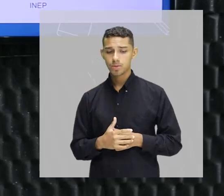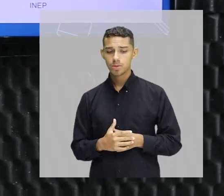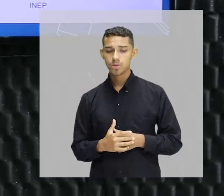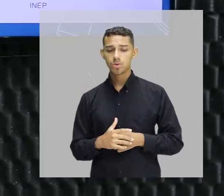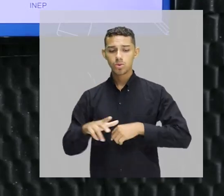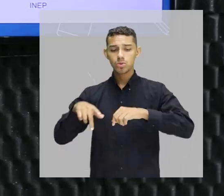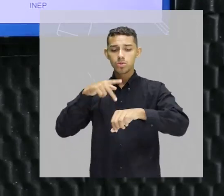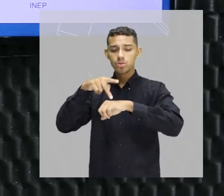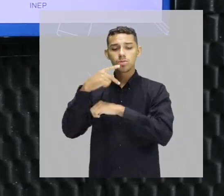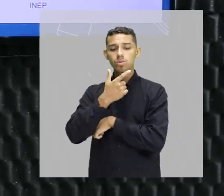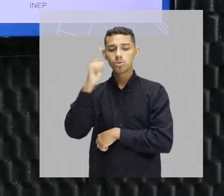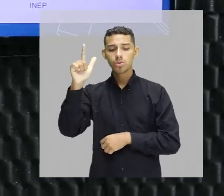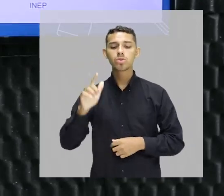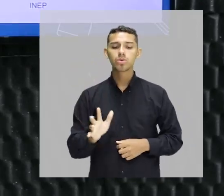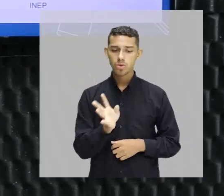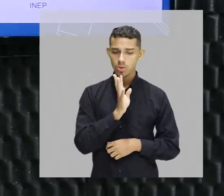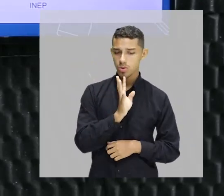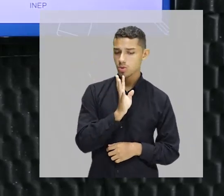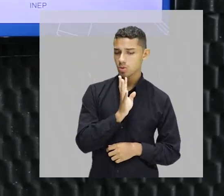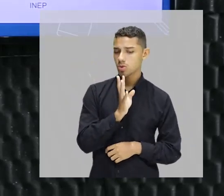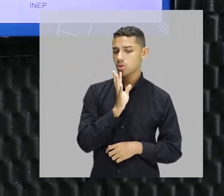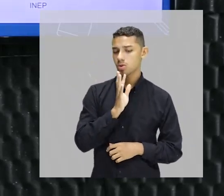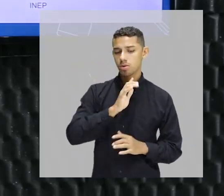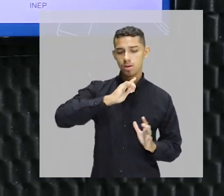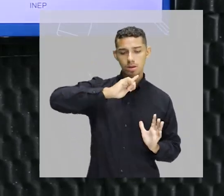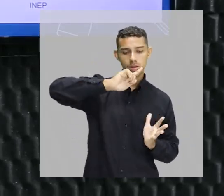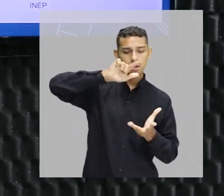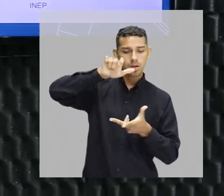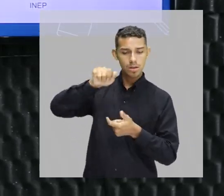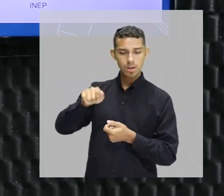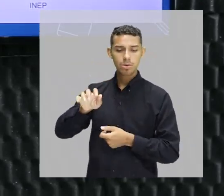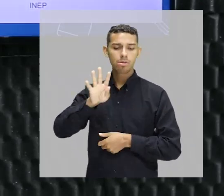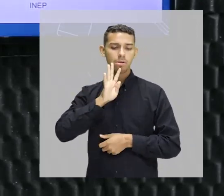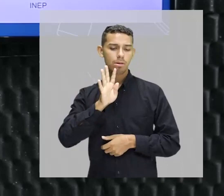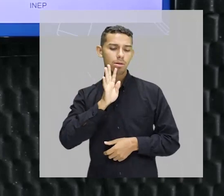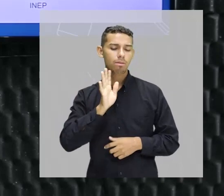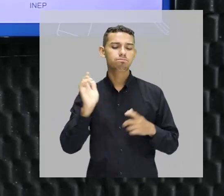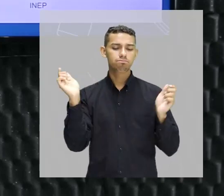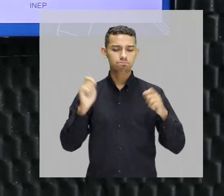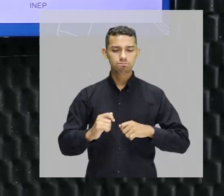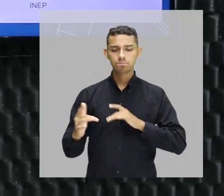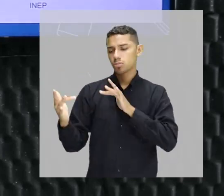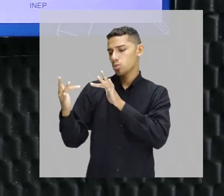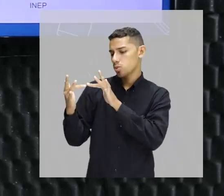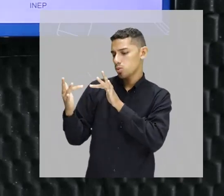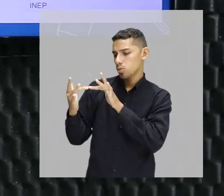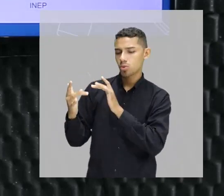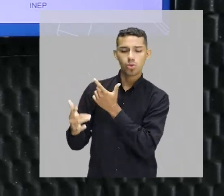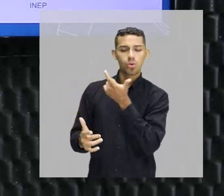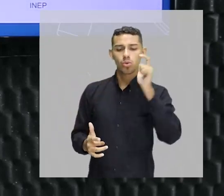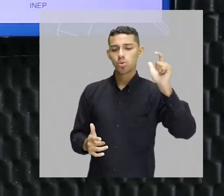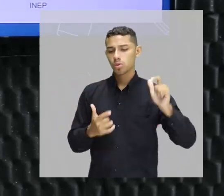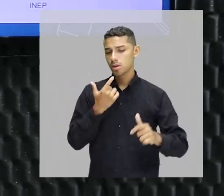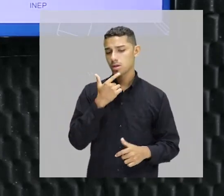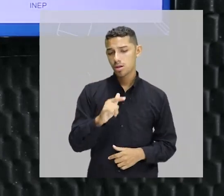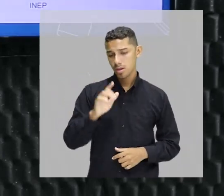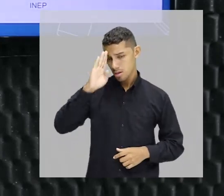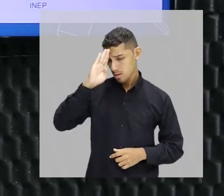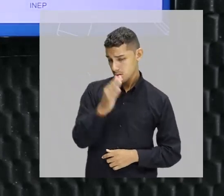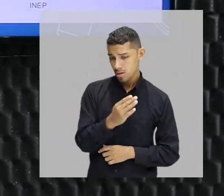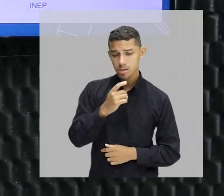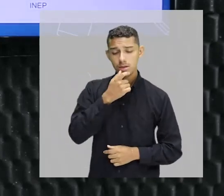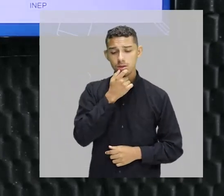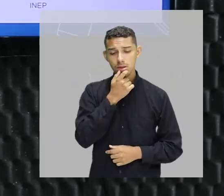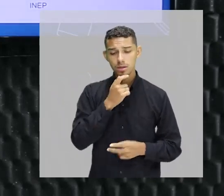palavras, querendo ou não, por conta da globalização, a gente sempre tem contato com esses outros idiomas, principalmente o